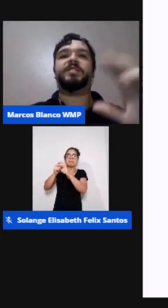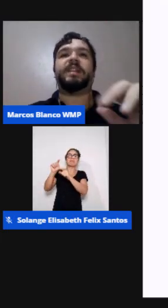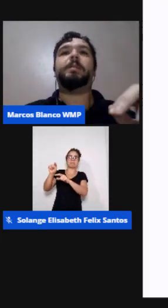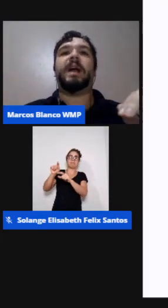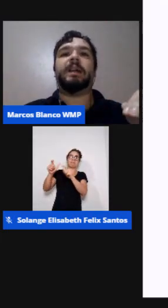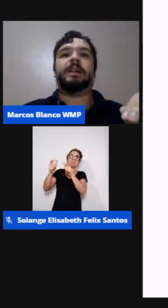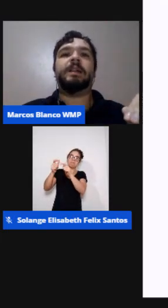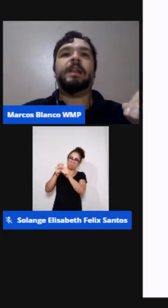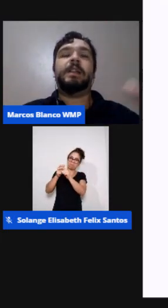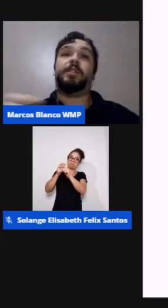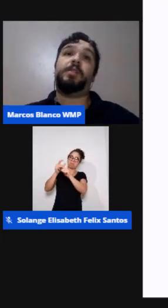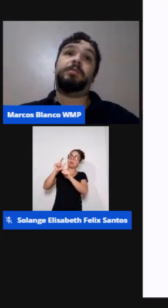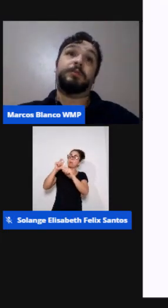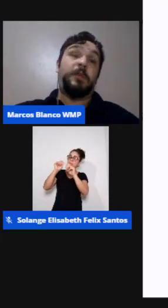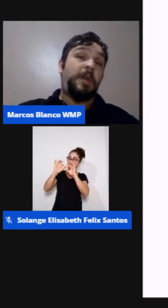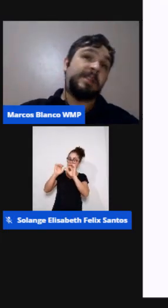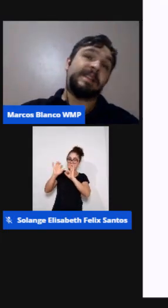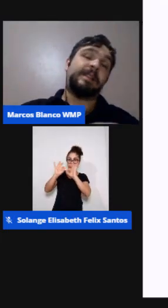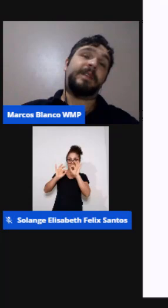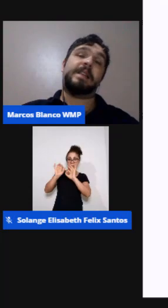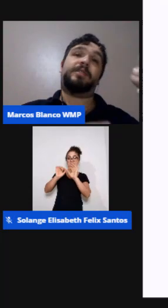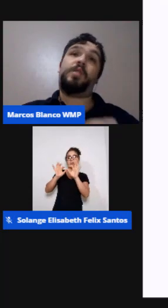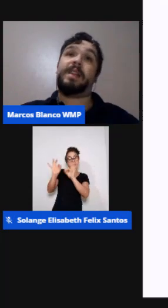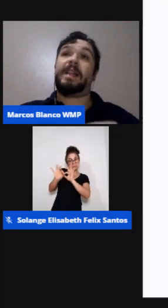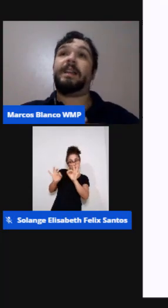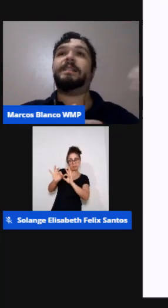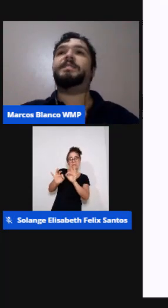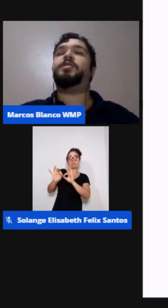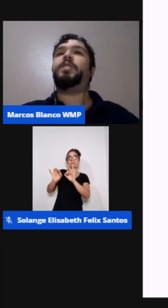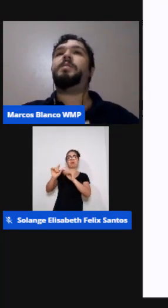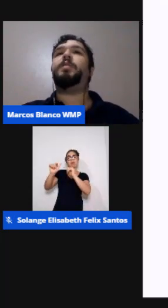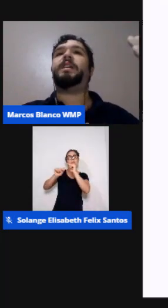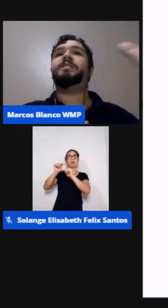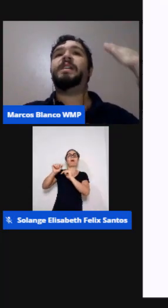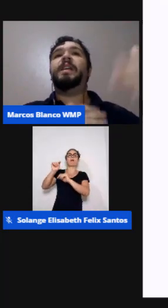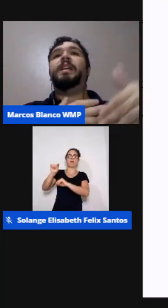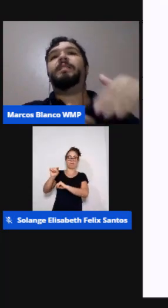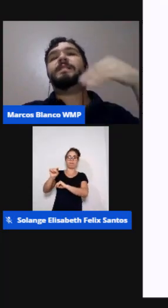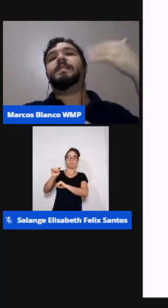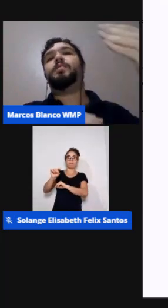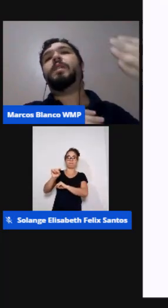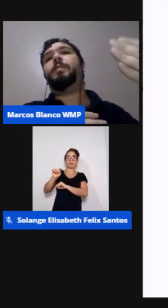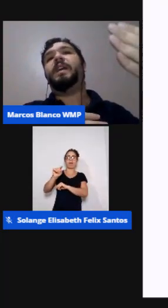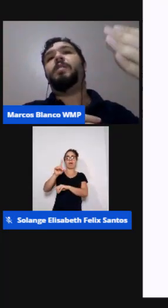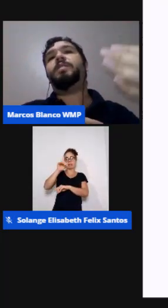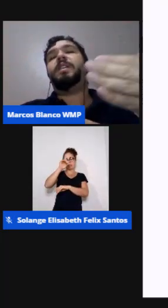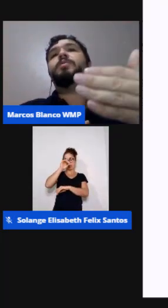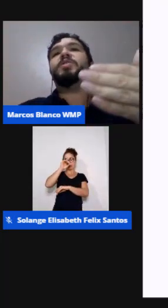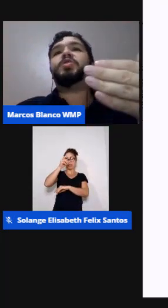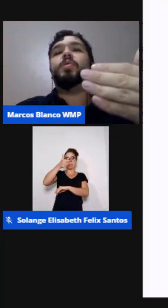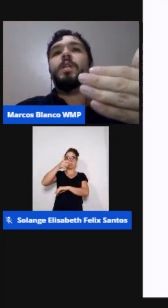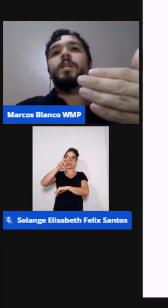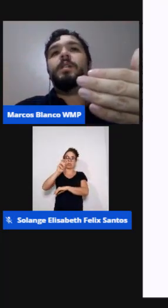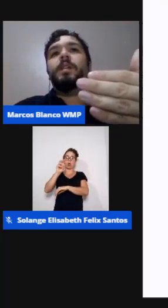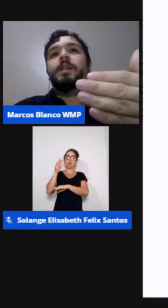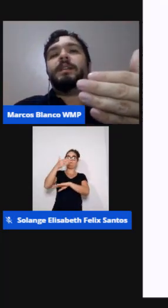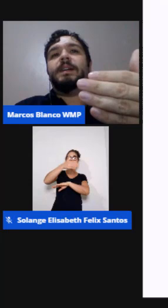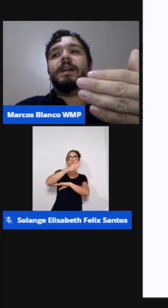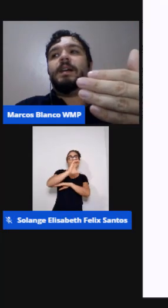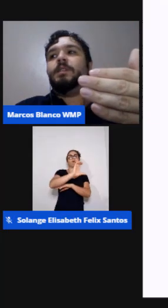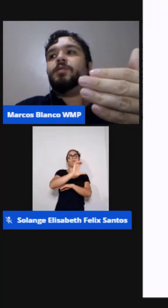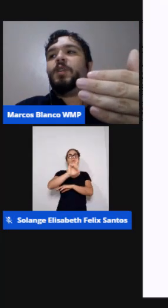o aparato que a gente trabalha, né? Então, nessa fase, eu estou a cada 15 dias eu estou em Campo Grande, revisando com o Gabriel, que é o